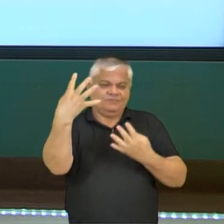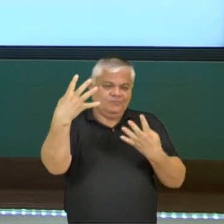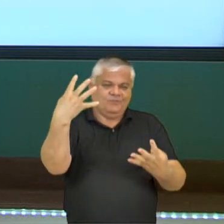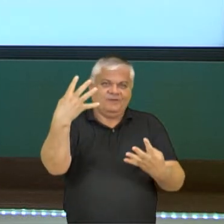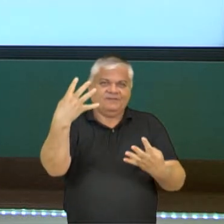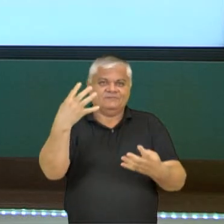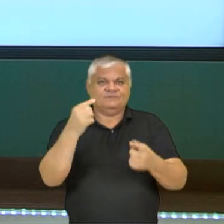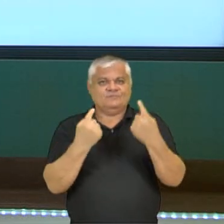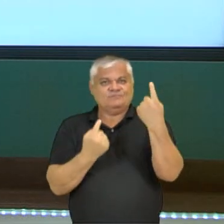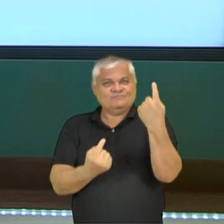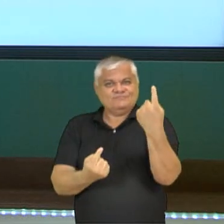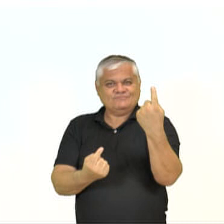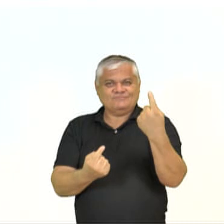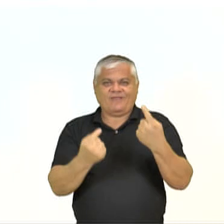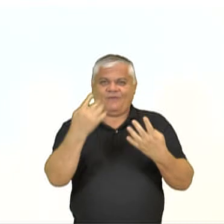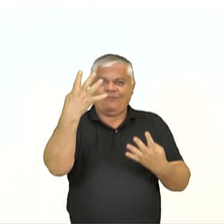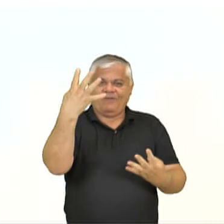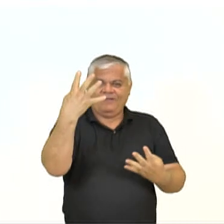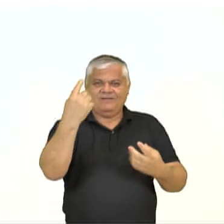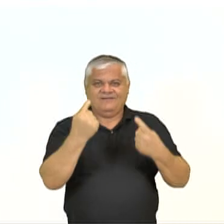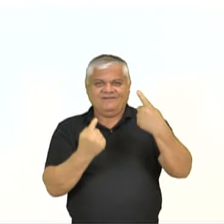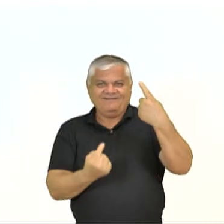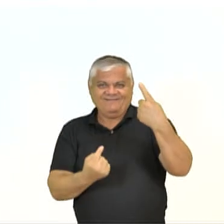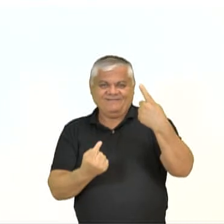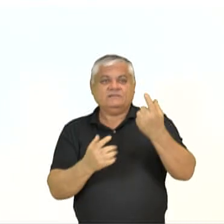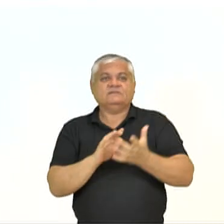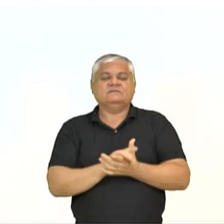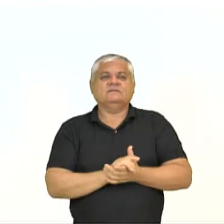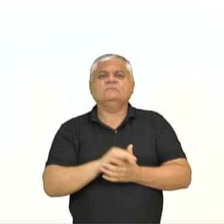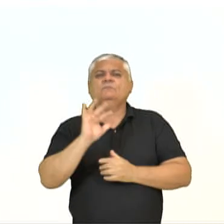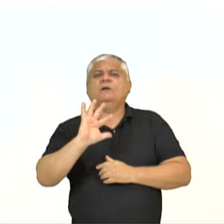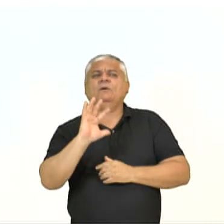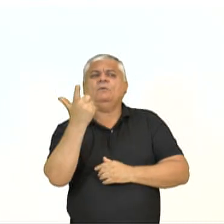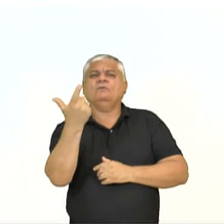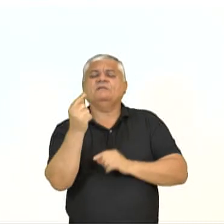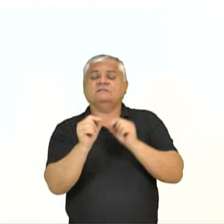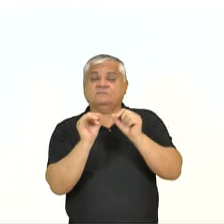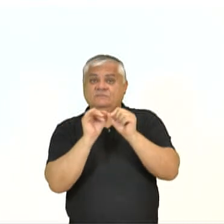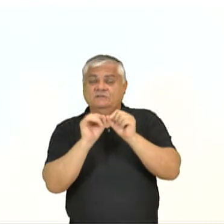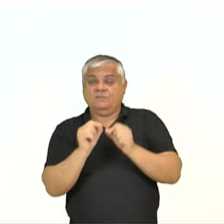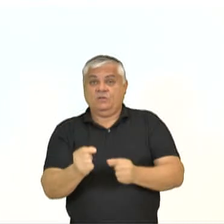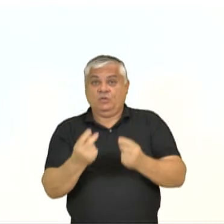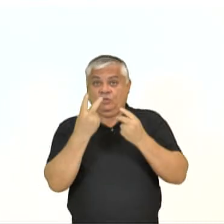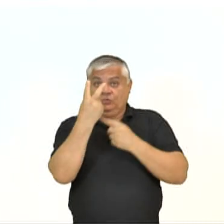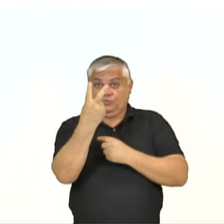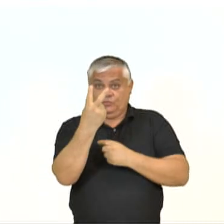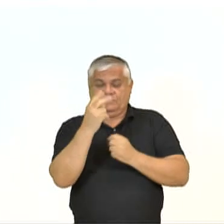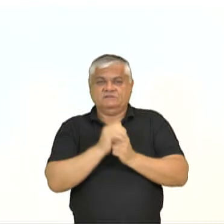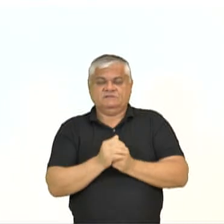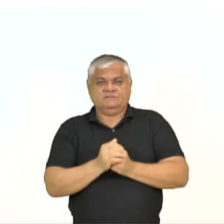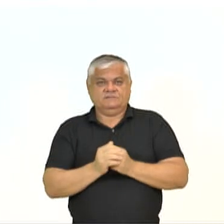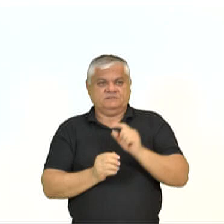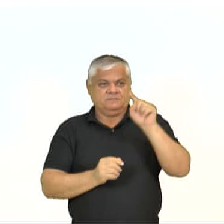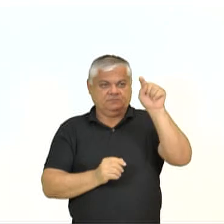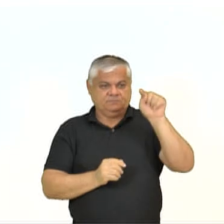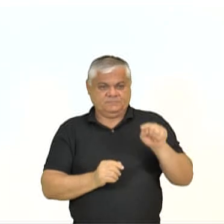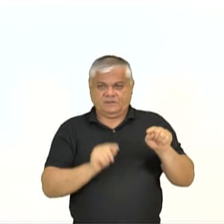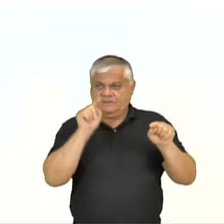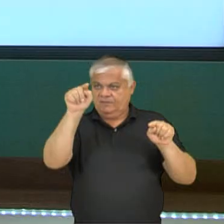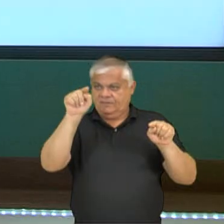fração. Quando isso acontece, quando a multiplicação de 2 frações tem 1 como